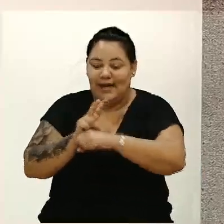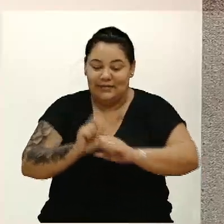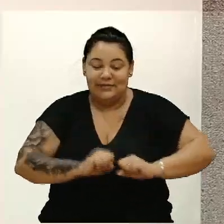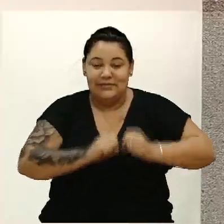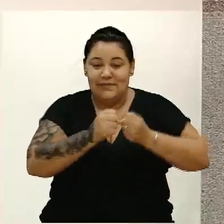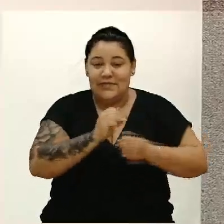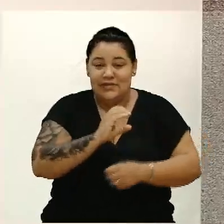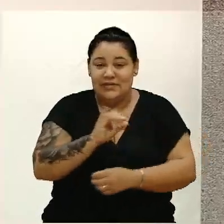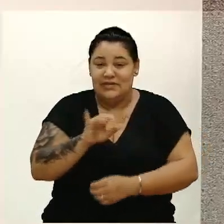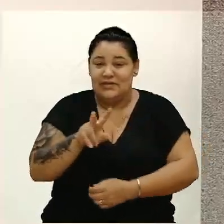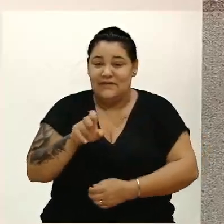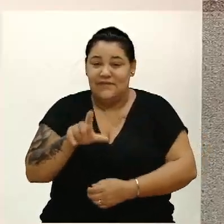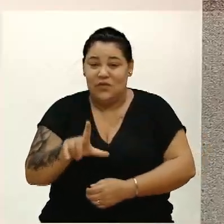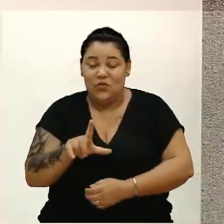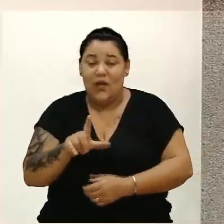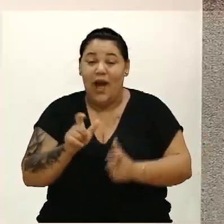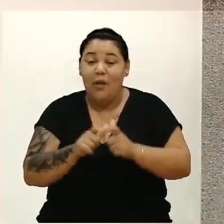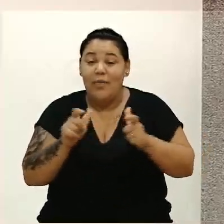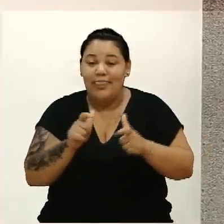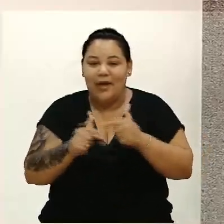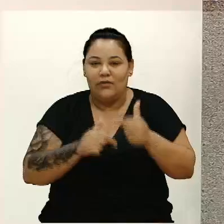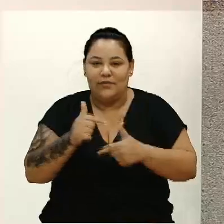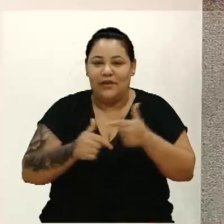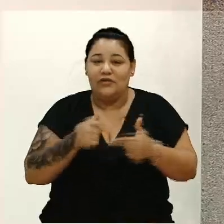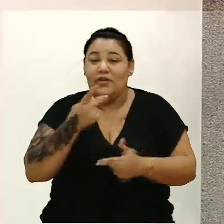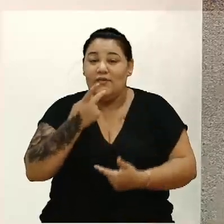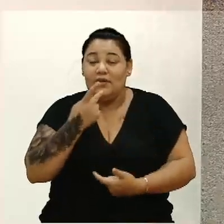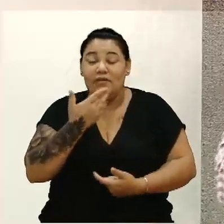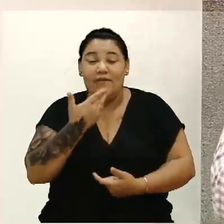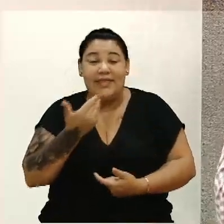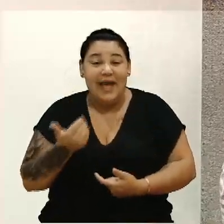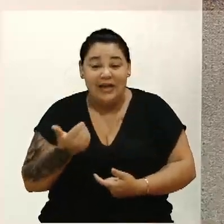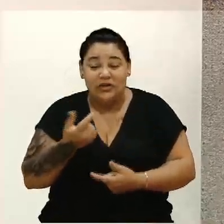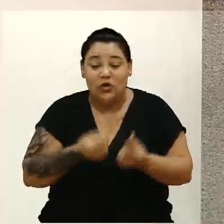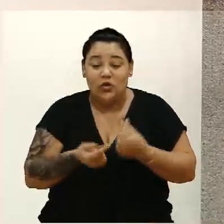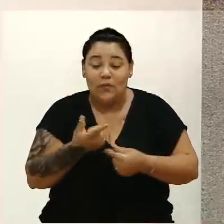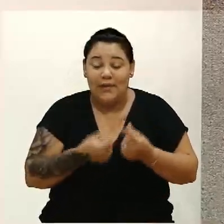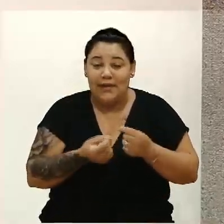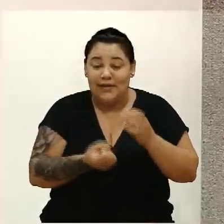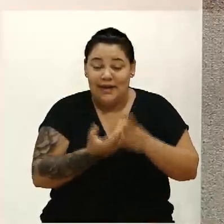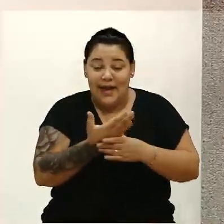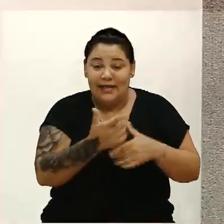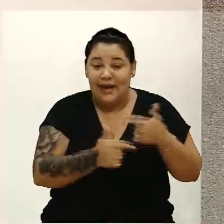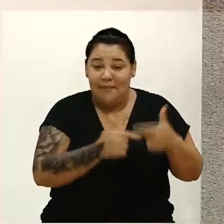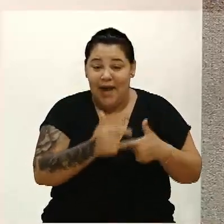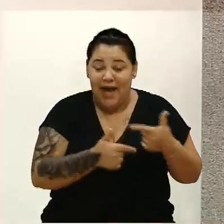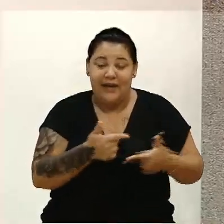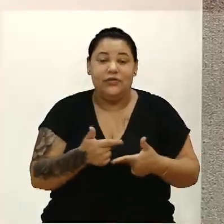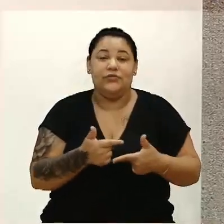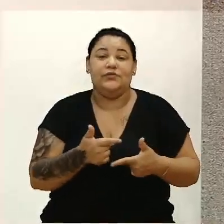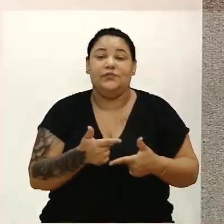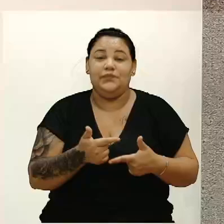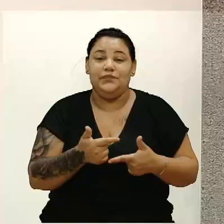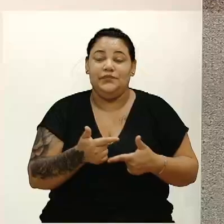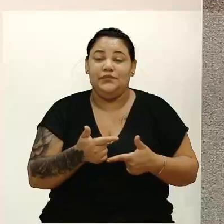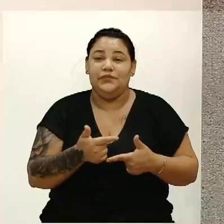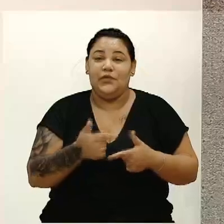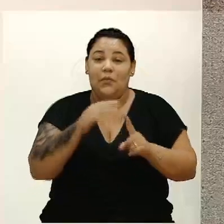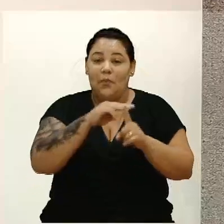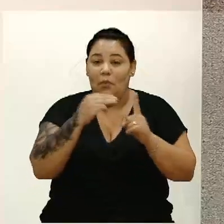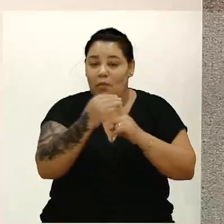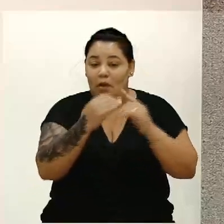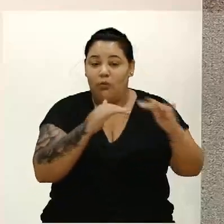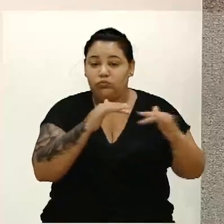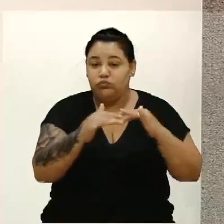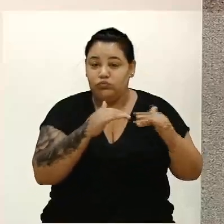um fator econômico, de benefício econômico, de geração de emprego, geração e distribuição de renda e todo aquele